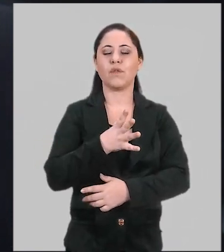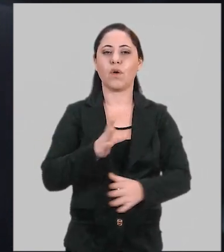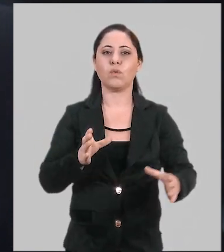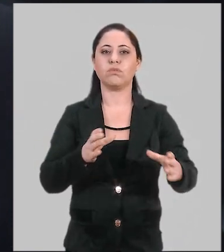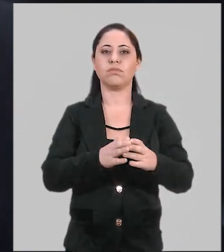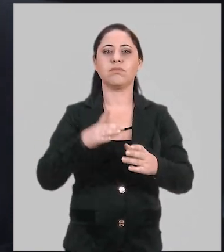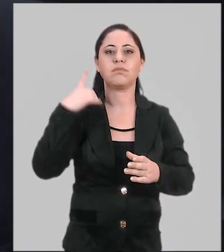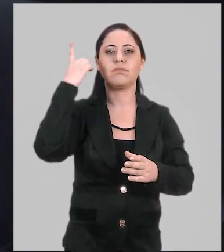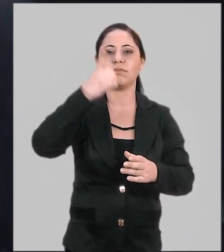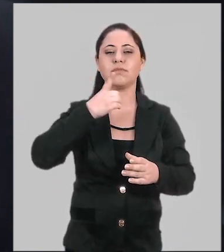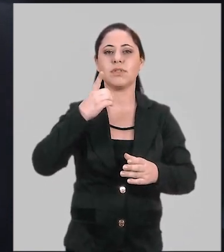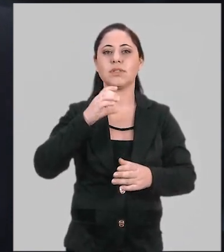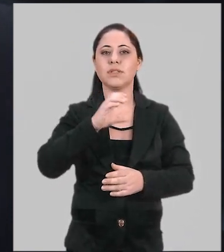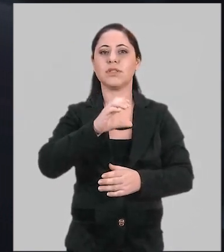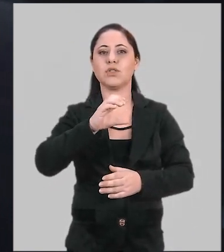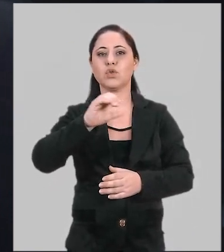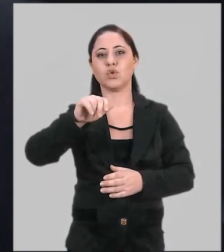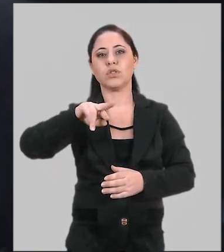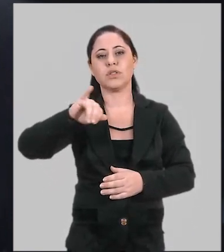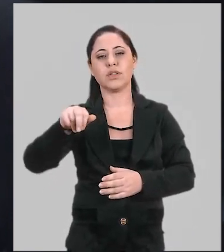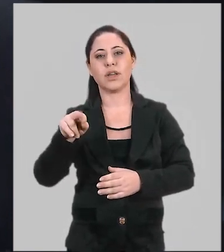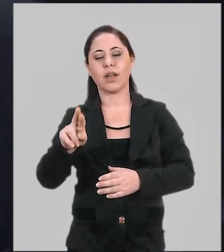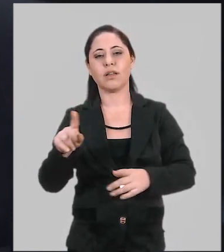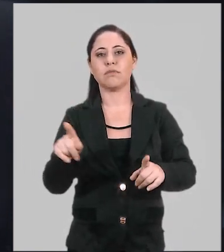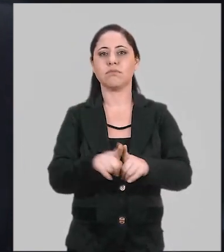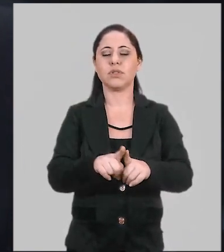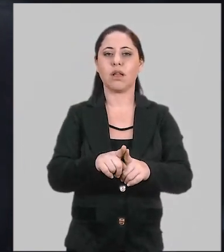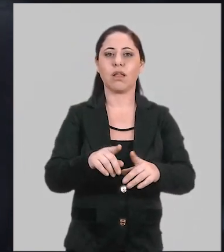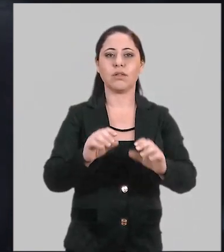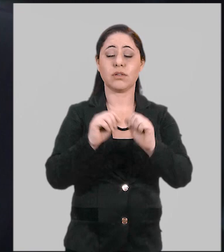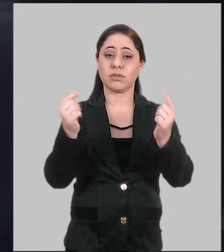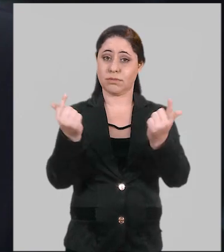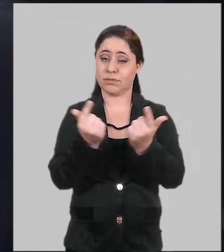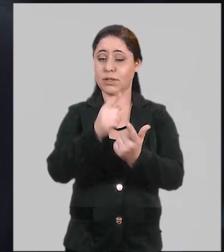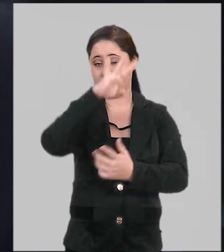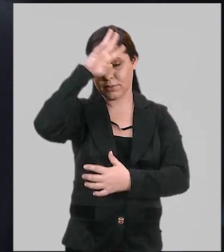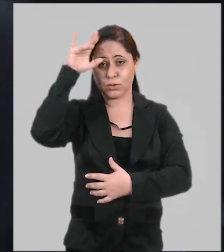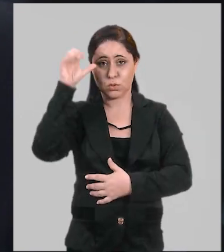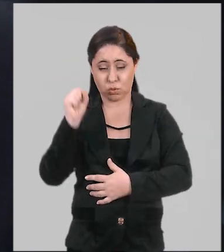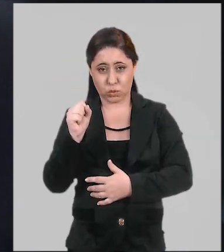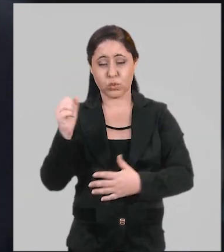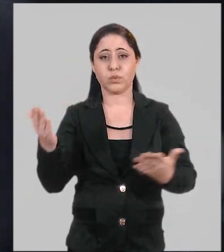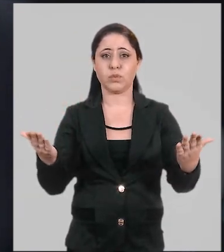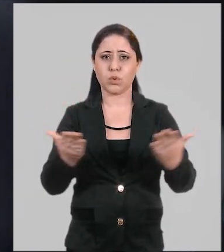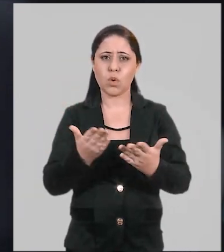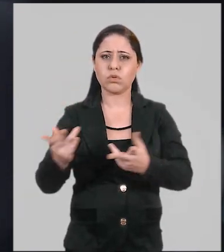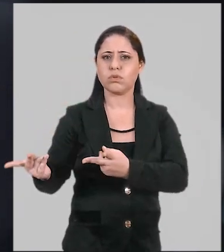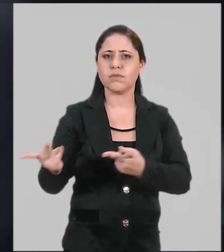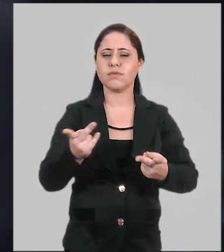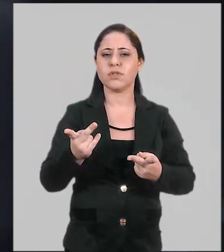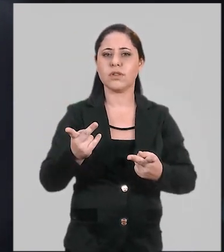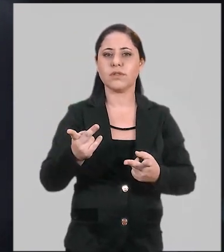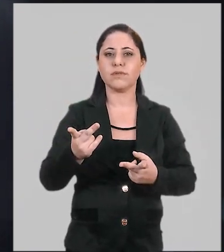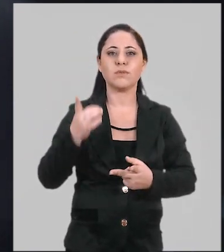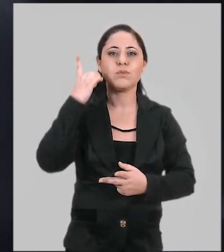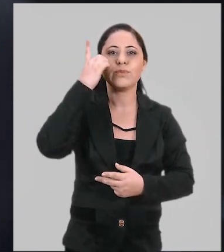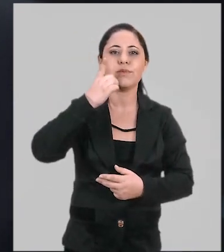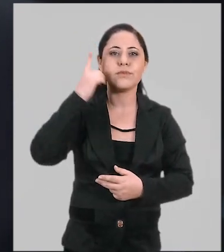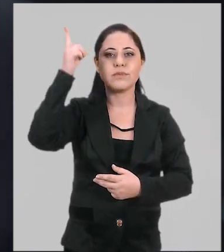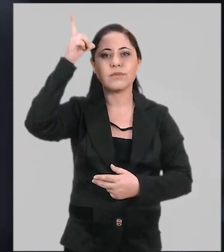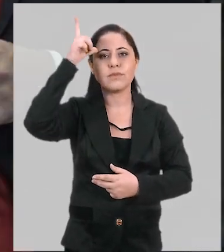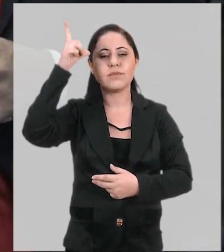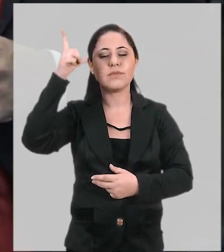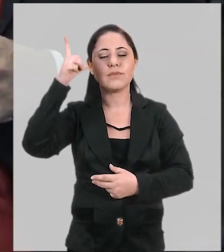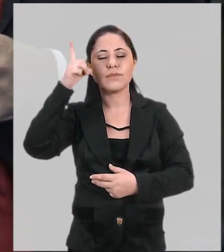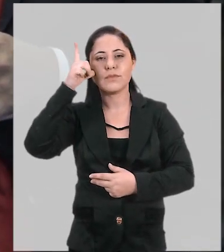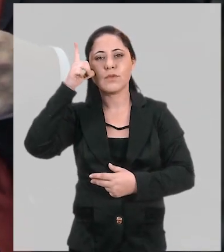frentes parlamentares e das comissões permanentes da Casa de Leis aqui de Mato Grosso do Sul. O nosso convidado de hoje é o deputado Lídio Lopes,